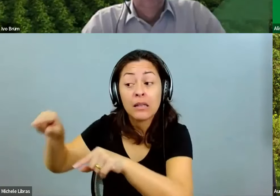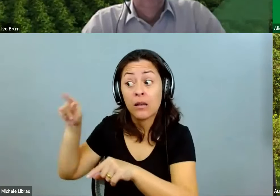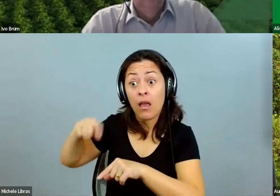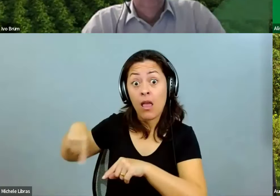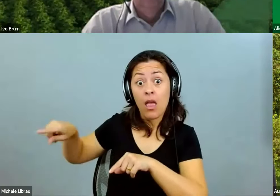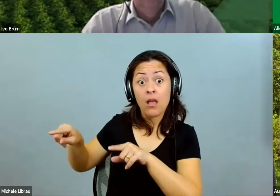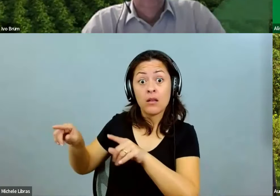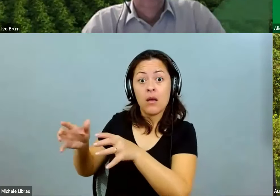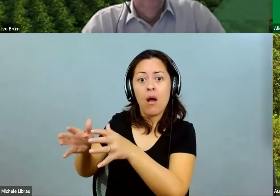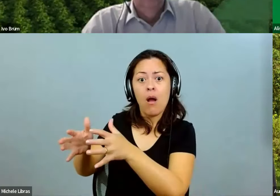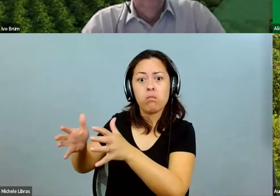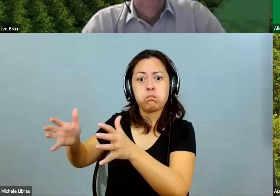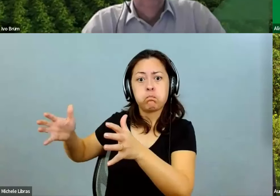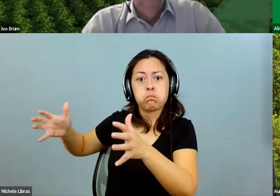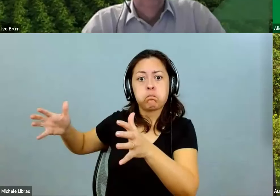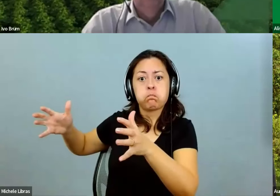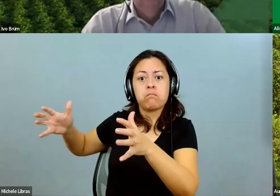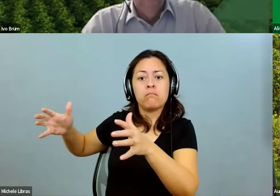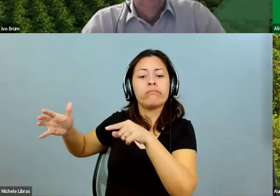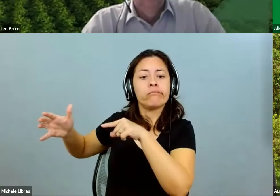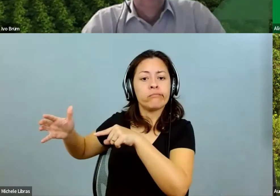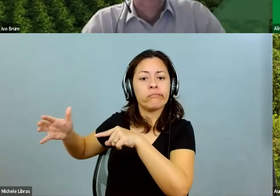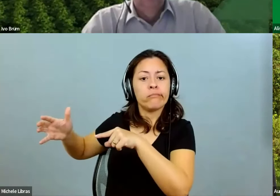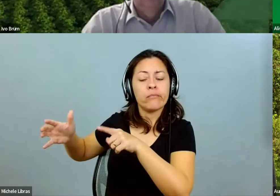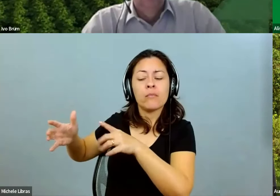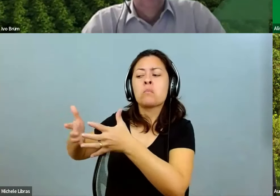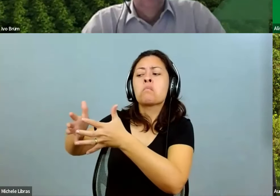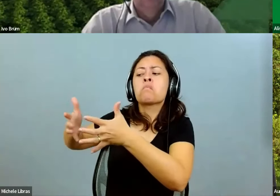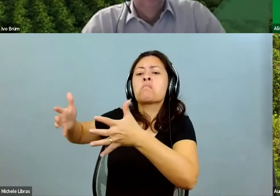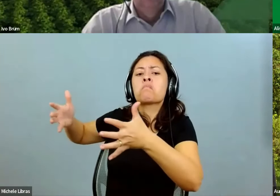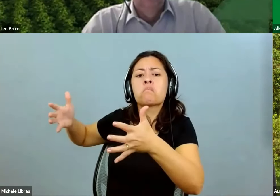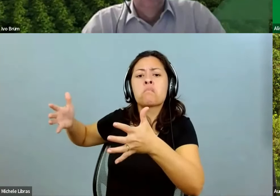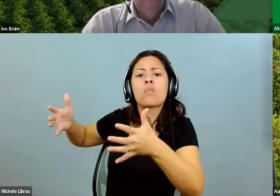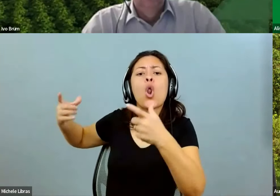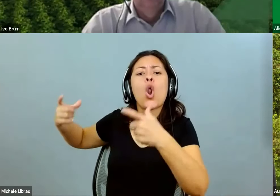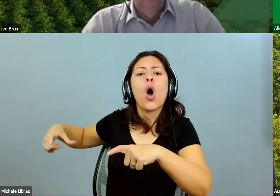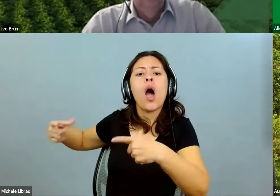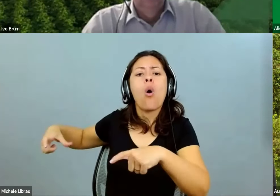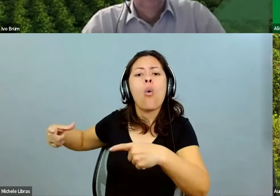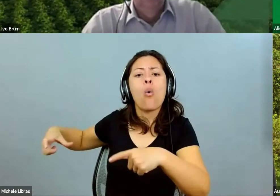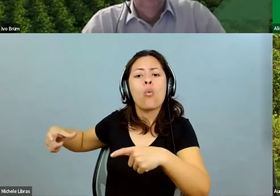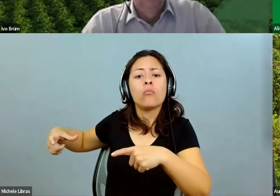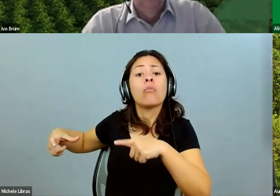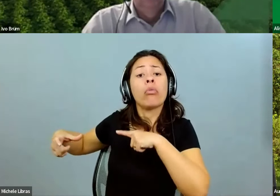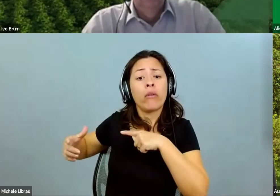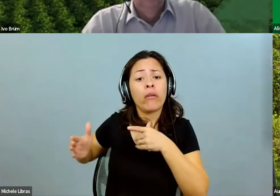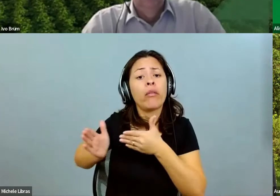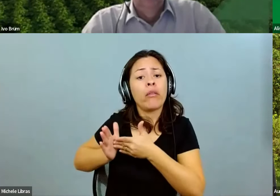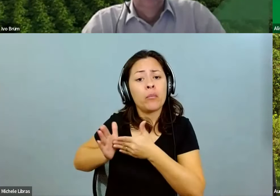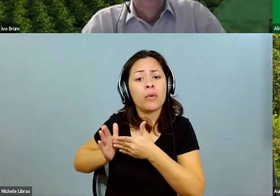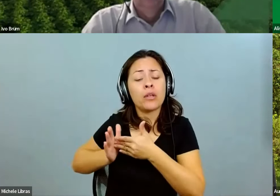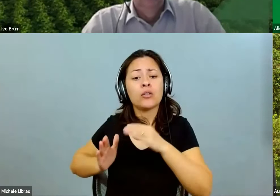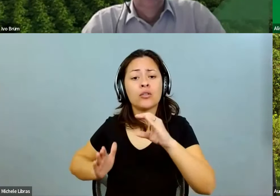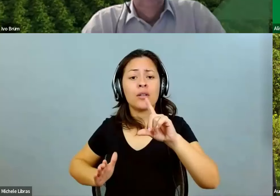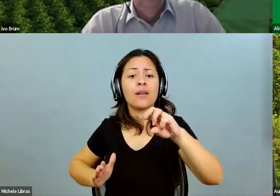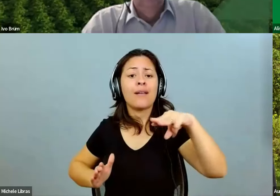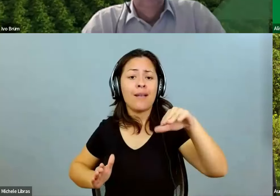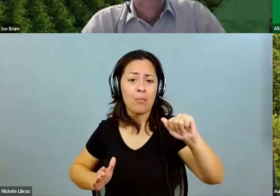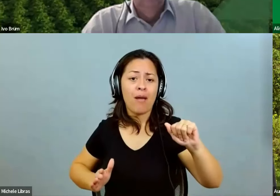que eles farão eles farão para áreas que TM uma limitação climática um pouquinho